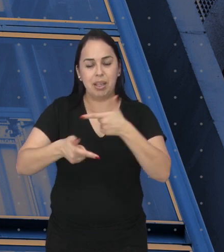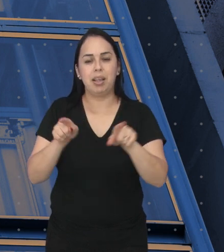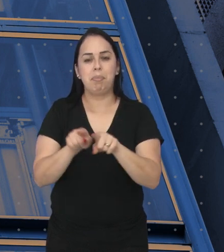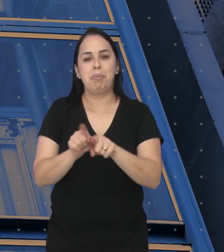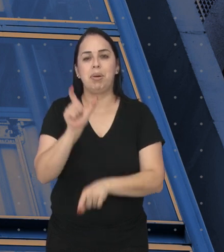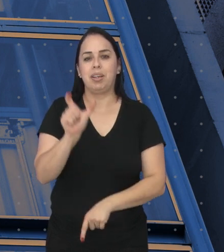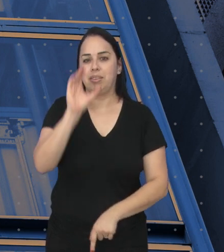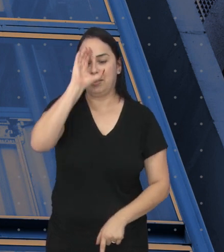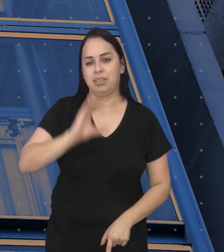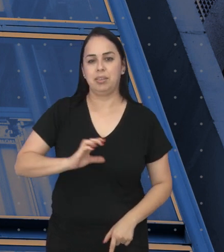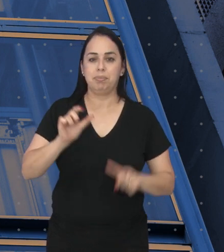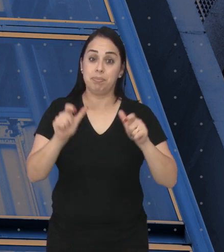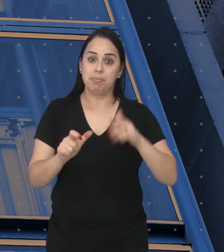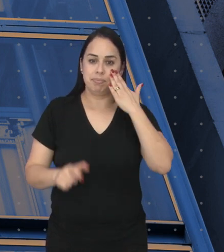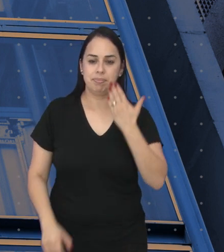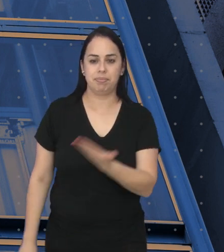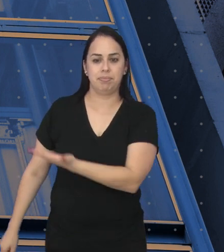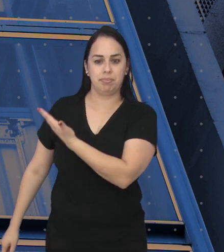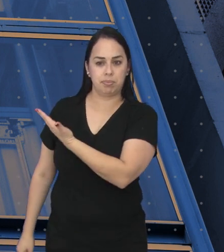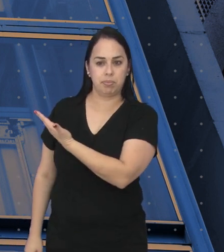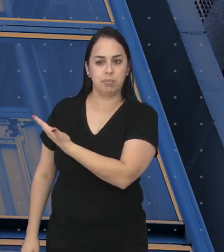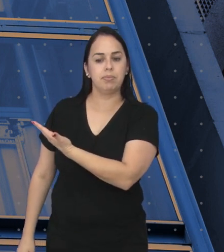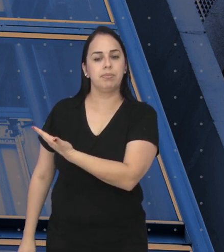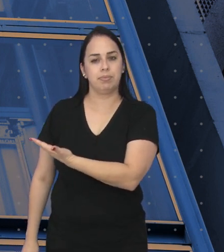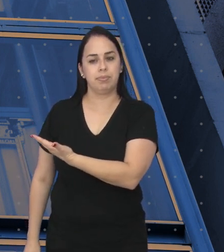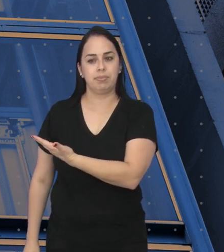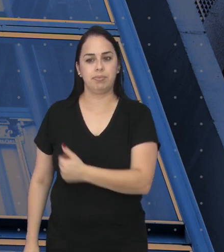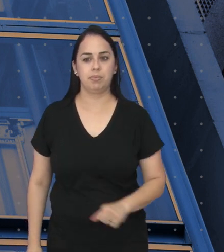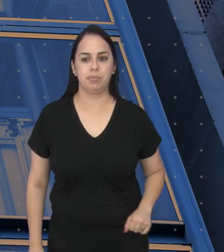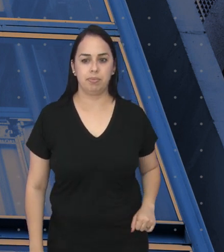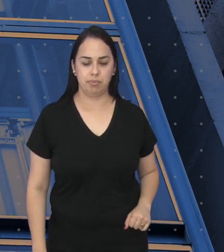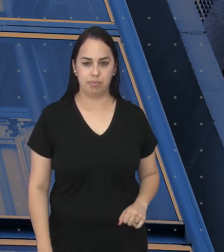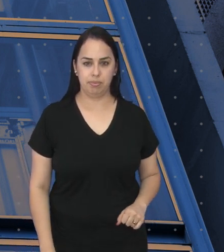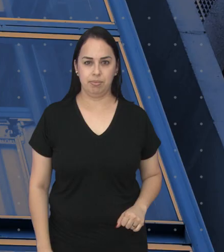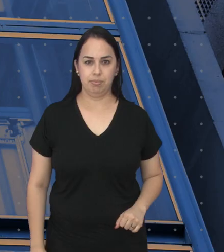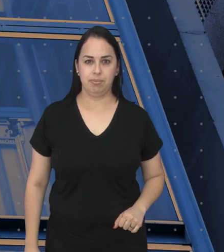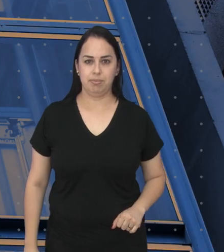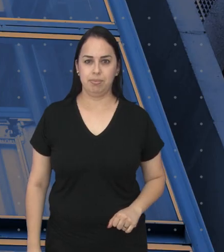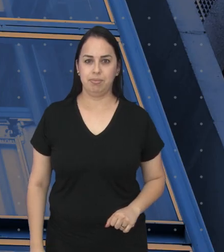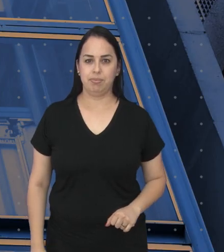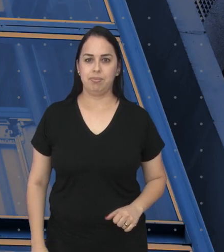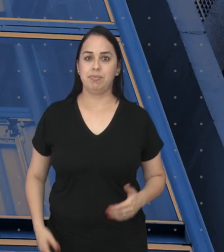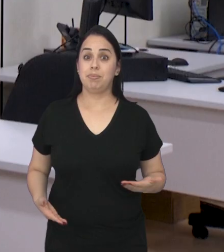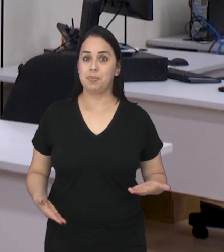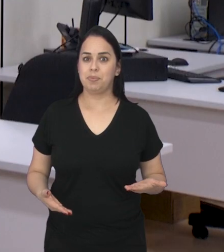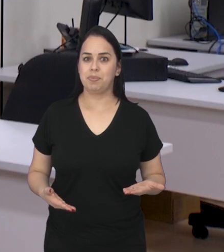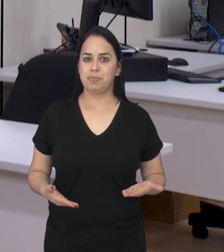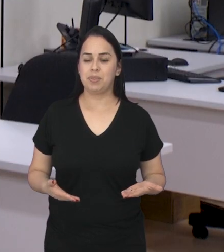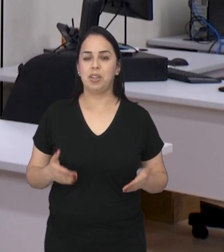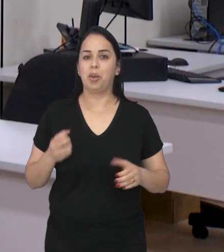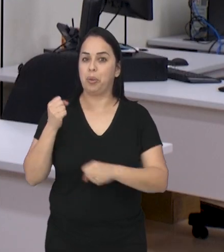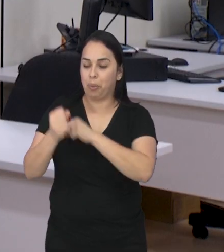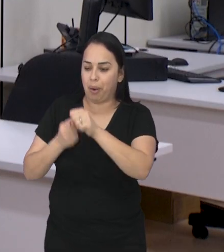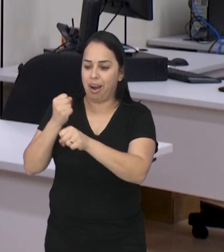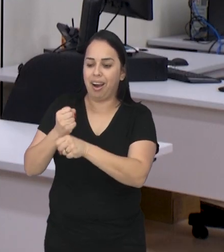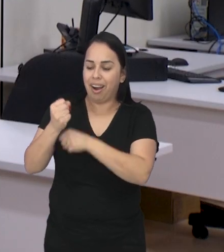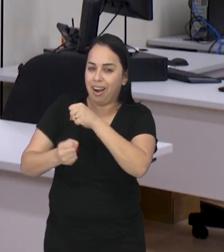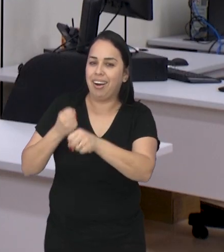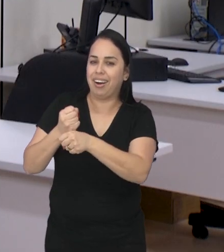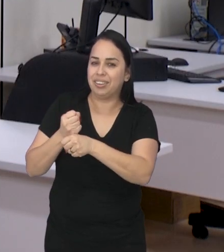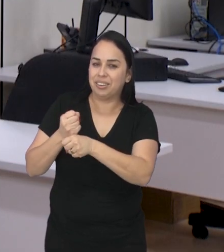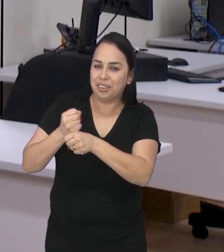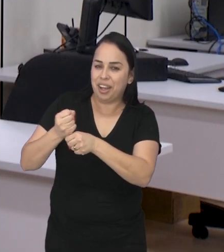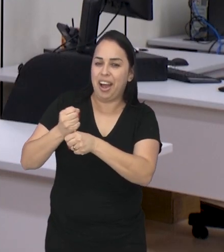o Paty fica na Praça Afonso Pena número 175 no centro E olha como todo ano